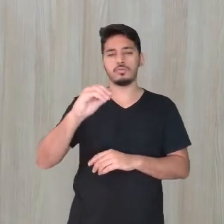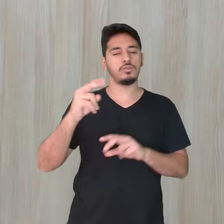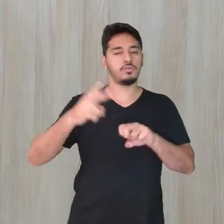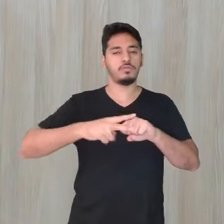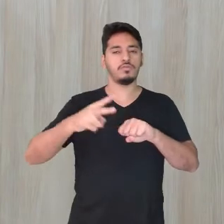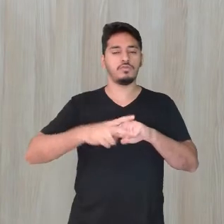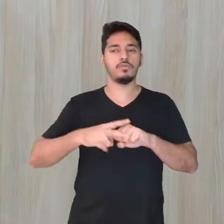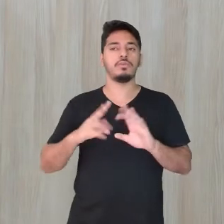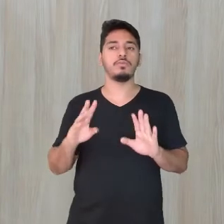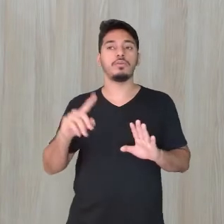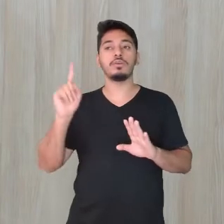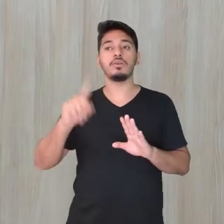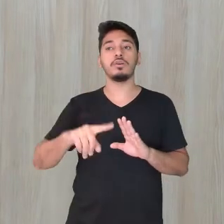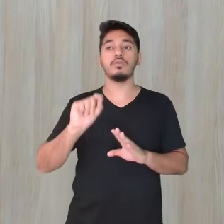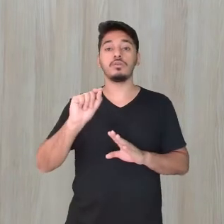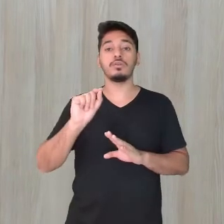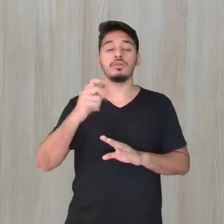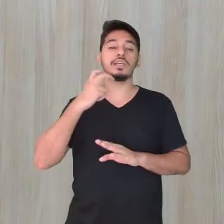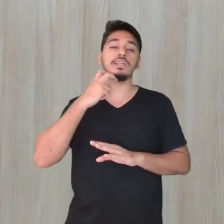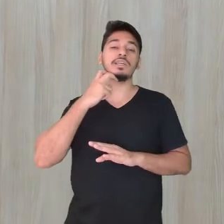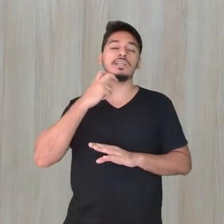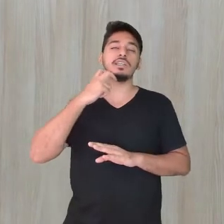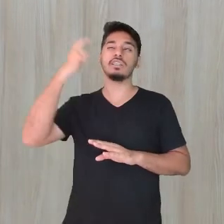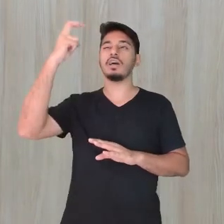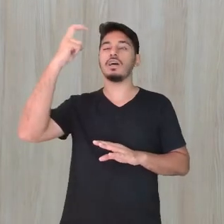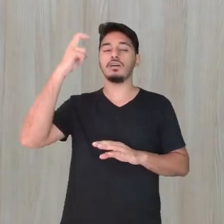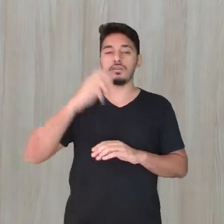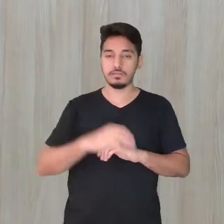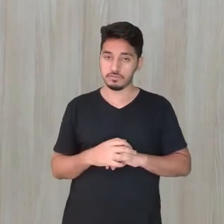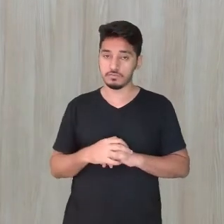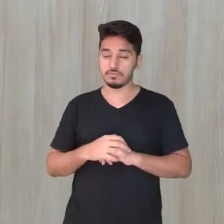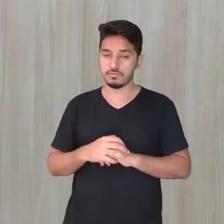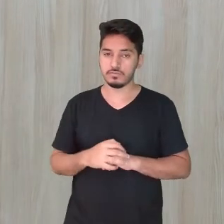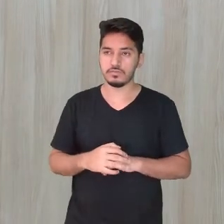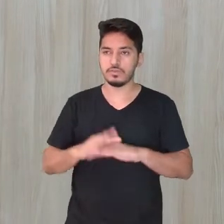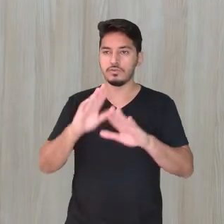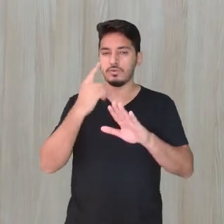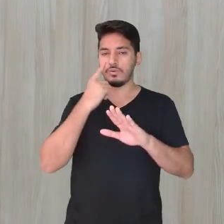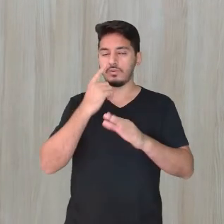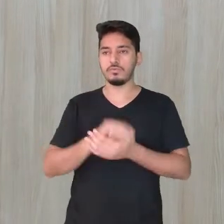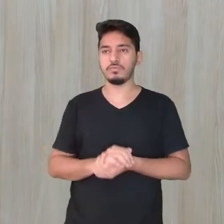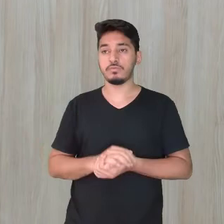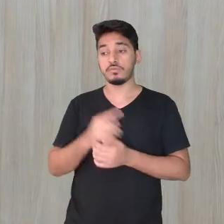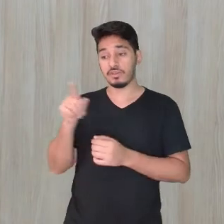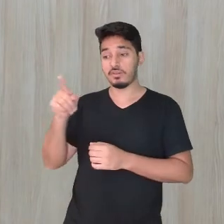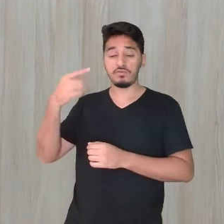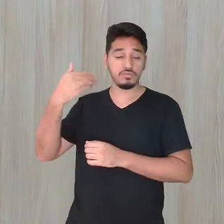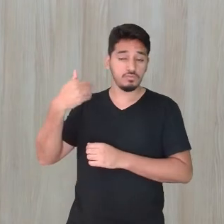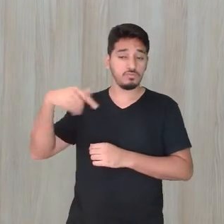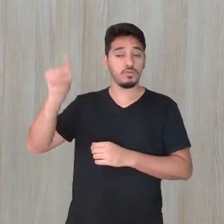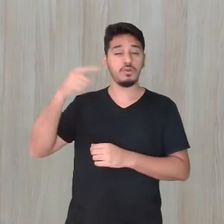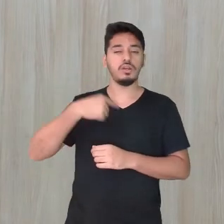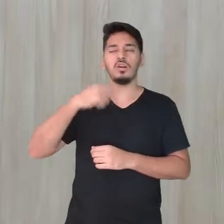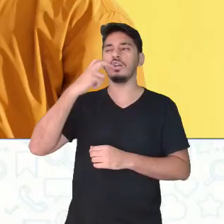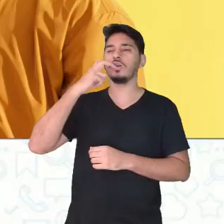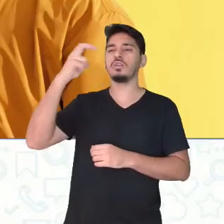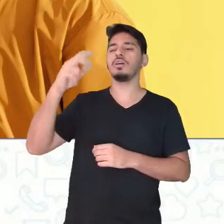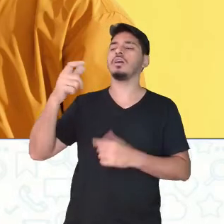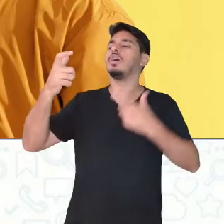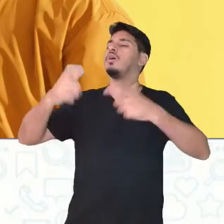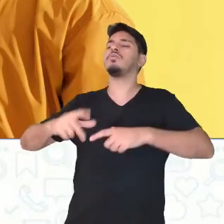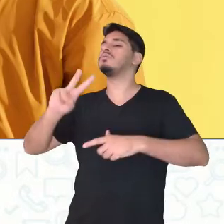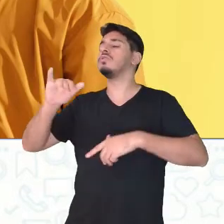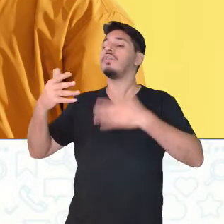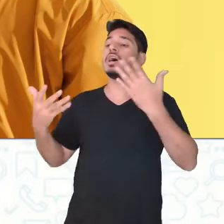verbo. Que no caso aqui, eu coloquei o verbo gritar, né? Então, fica assim a frase. Ela foi embora e eu gritei. Aonde